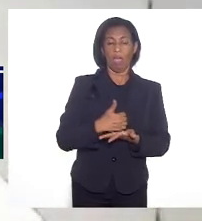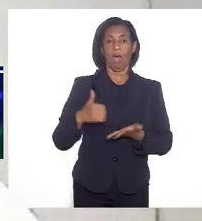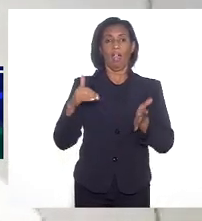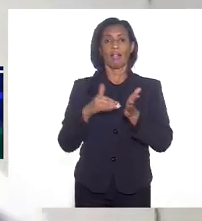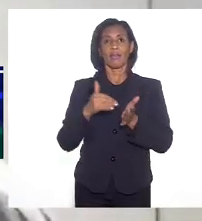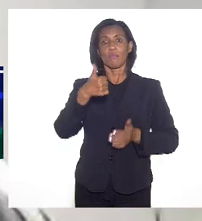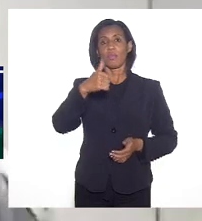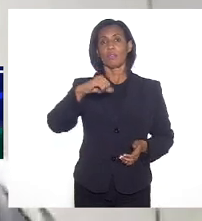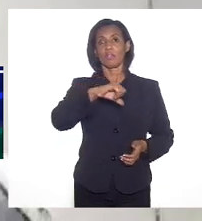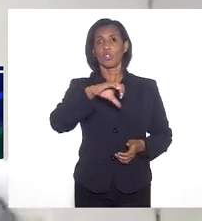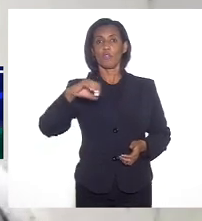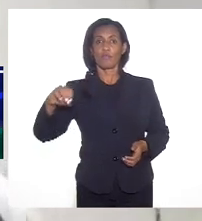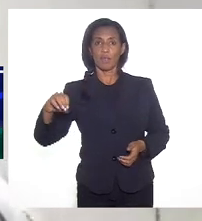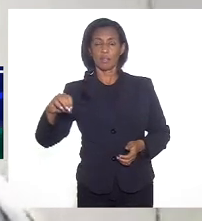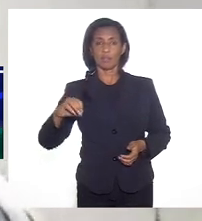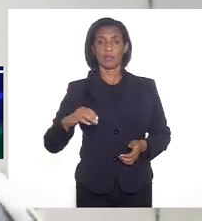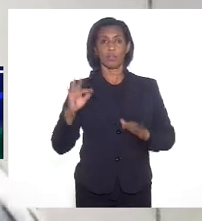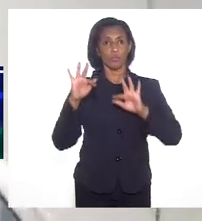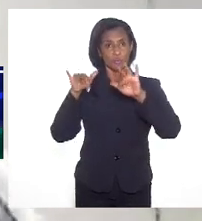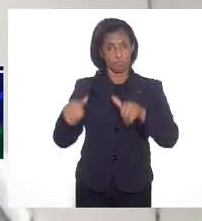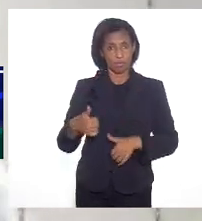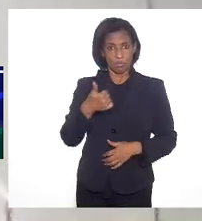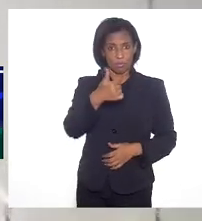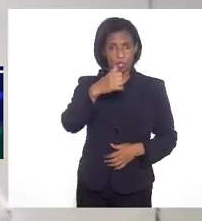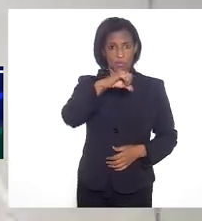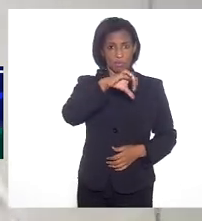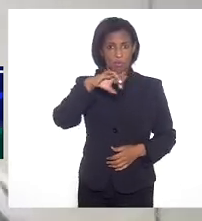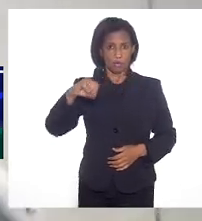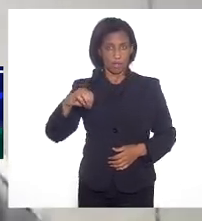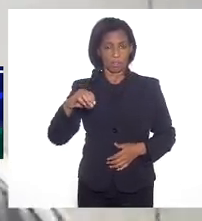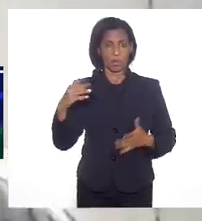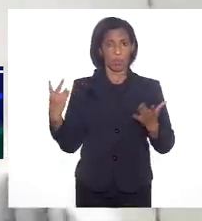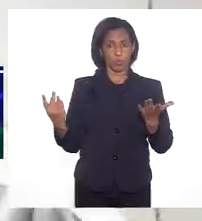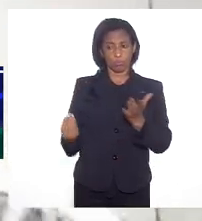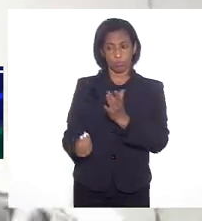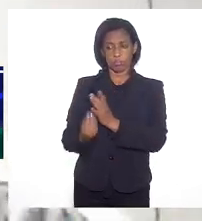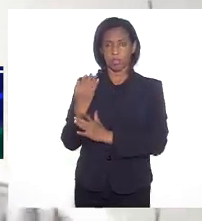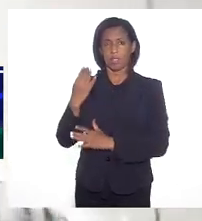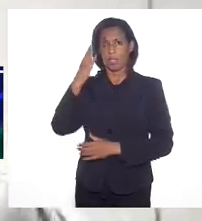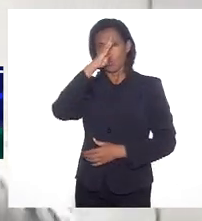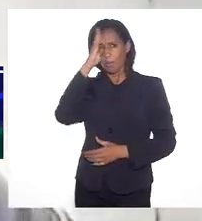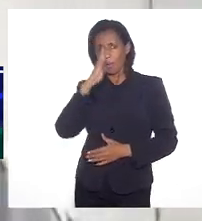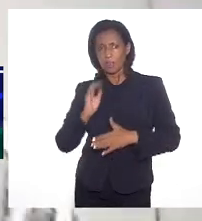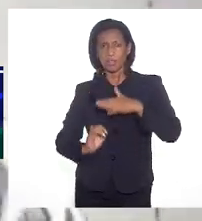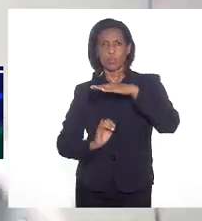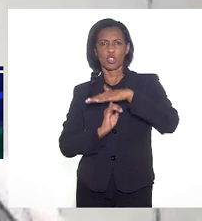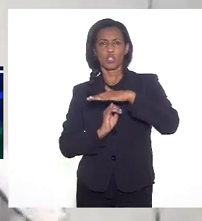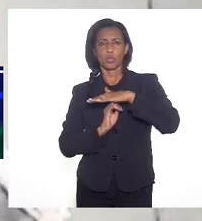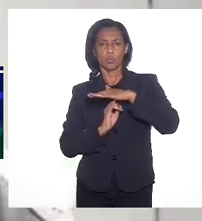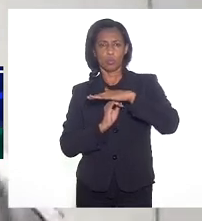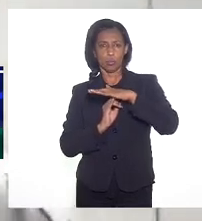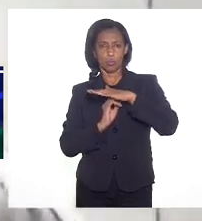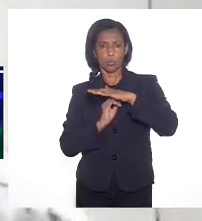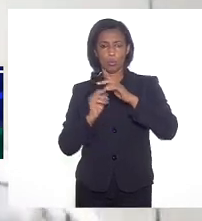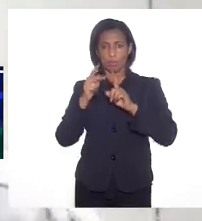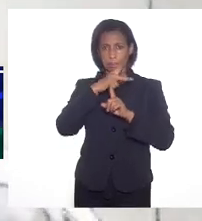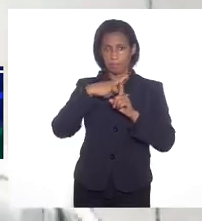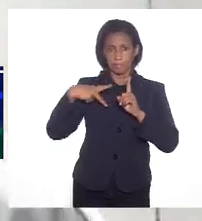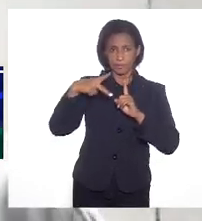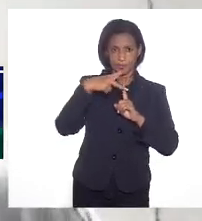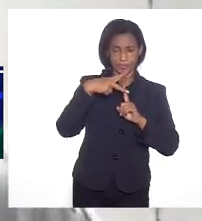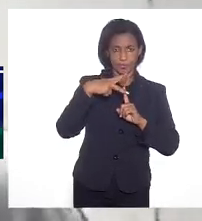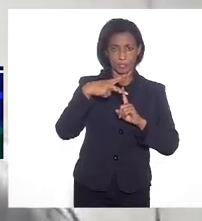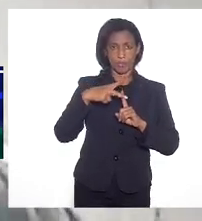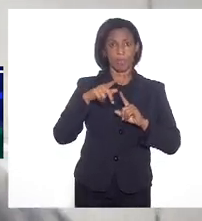90 no final da década de 90 quando há no Brasil a criação dos institutos previdenciários no formato do Rio Previdência